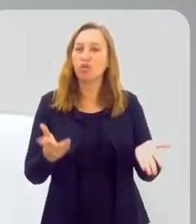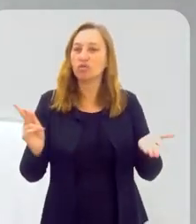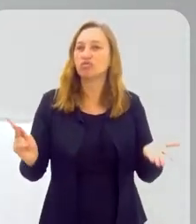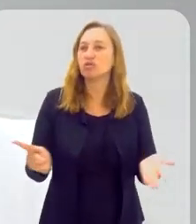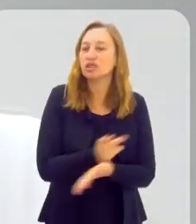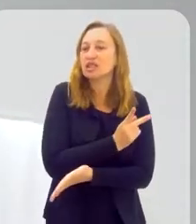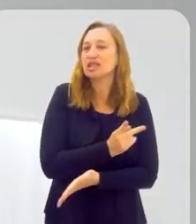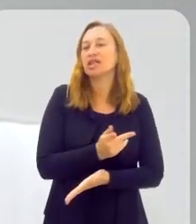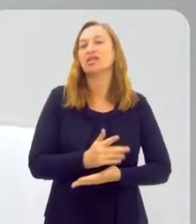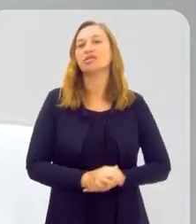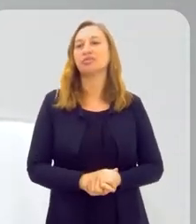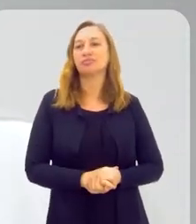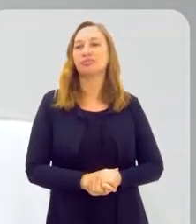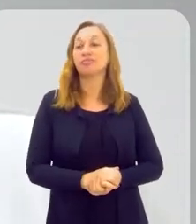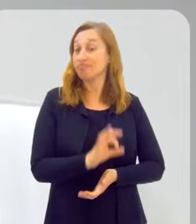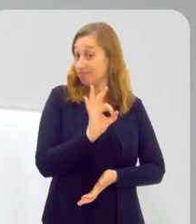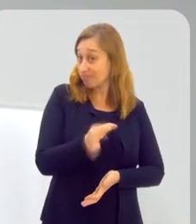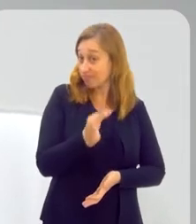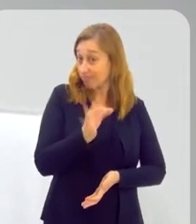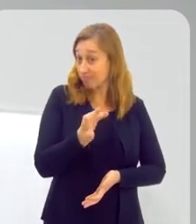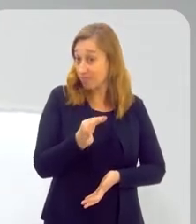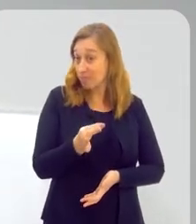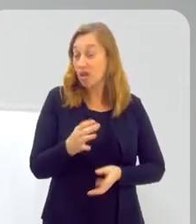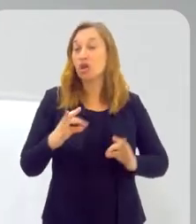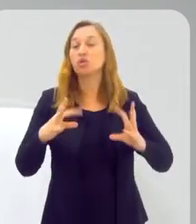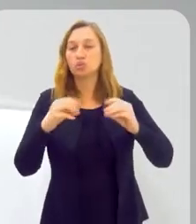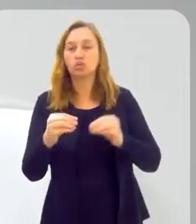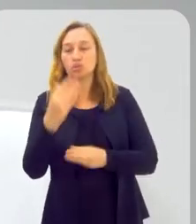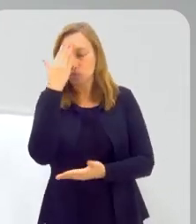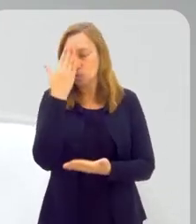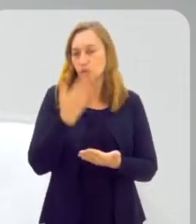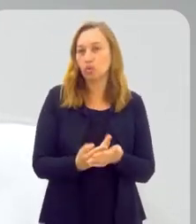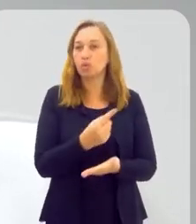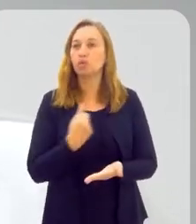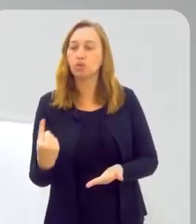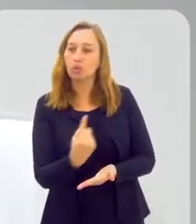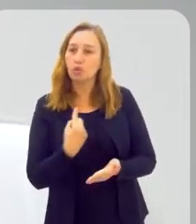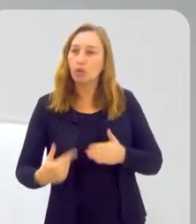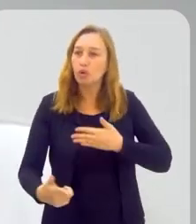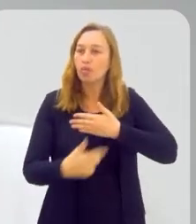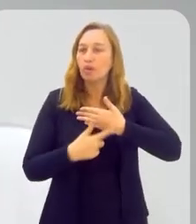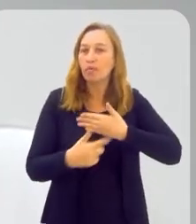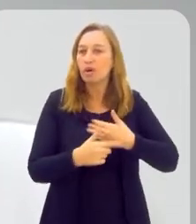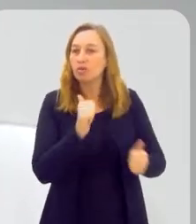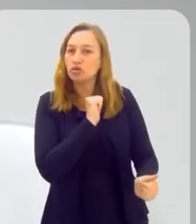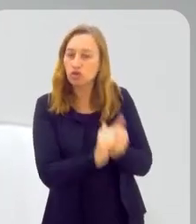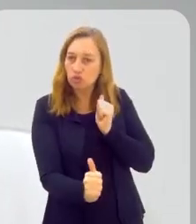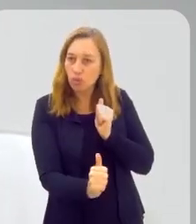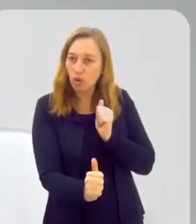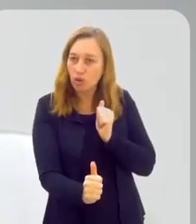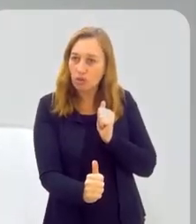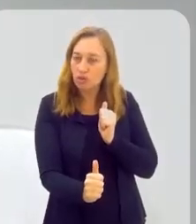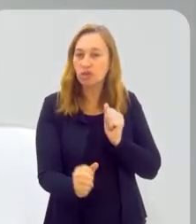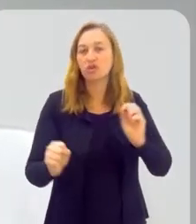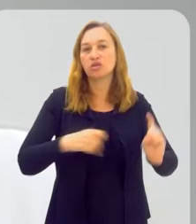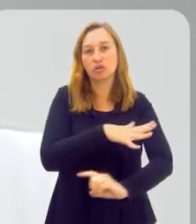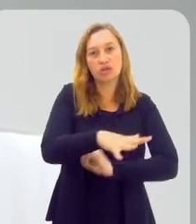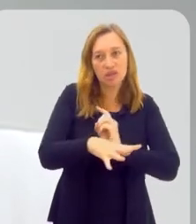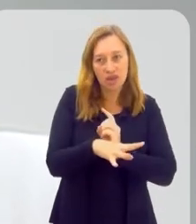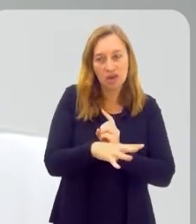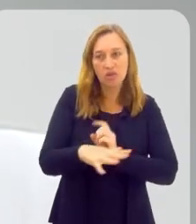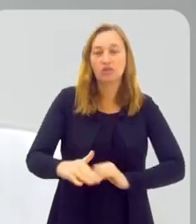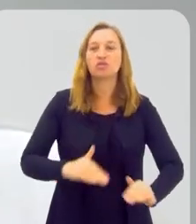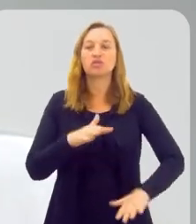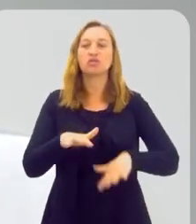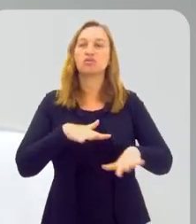hoje aconteceram e nasceram, exatamente por aquilo que nós acreditamos que é o papel que o desporto pode ter nesta vertente social